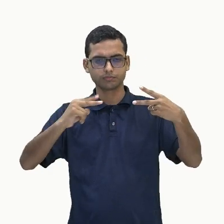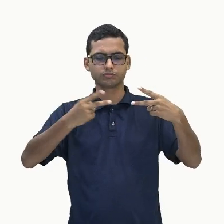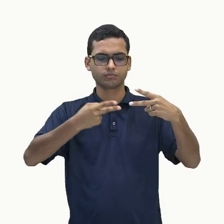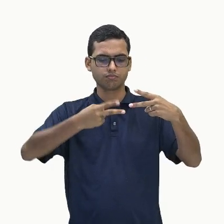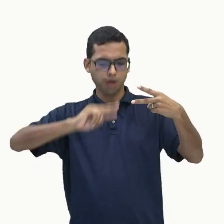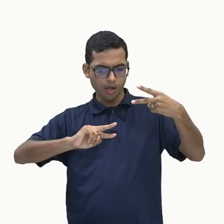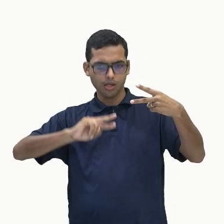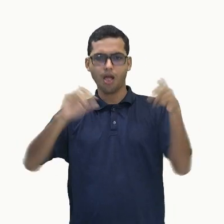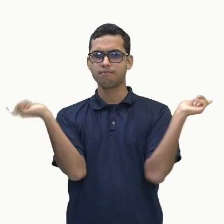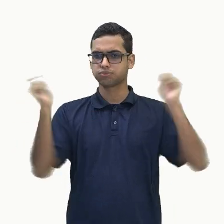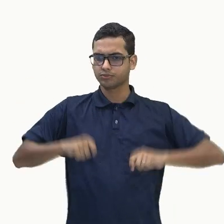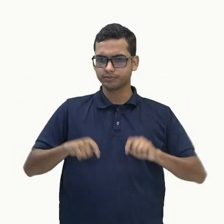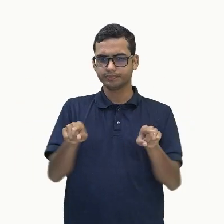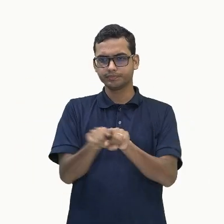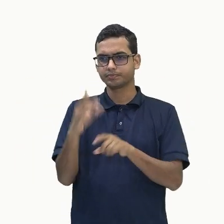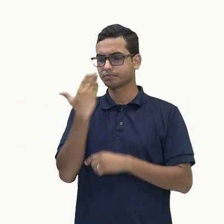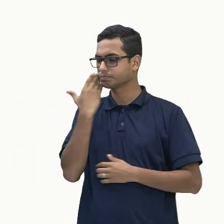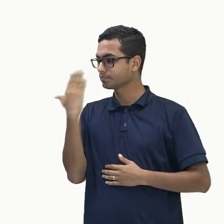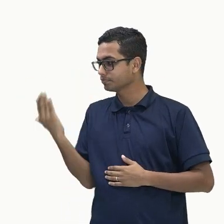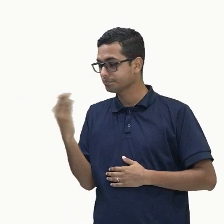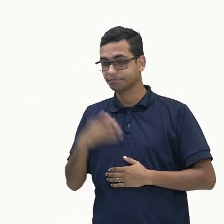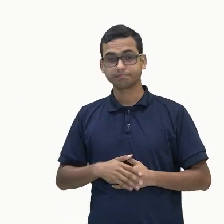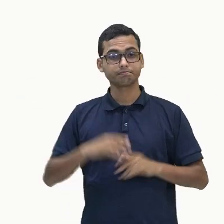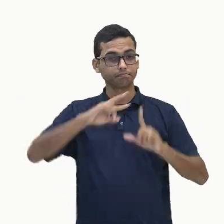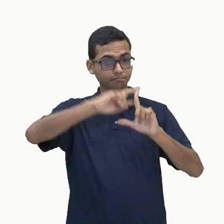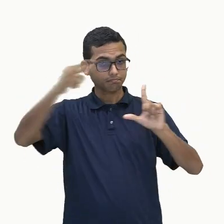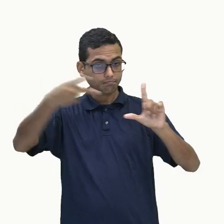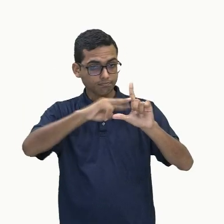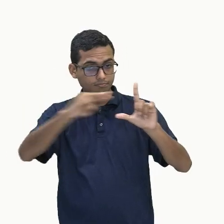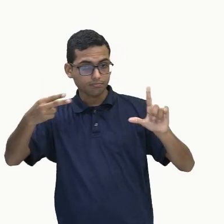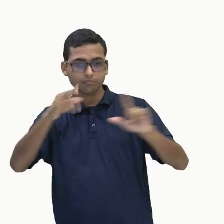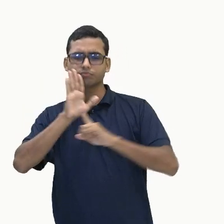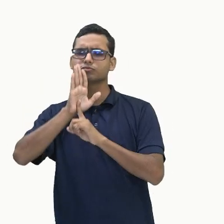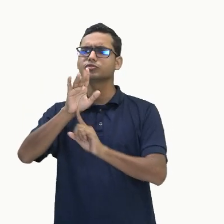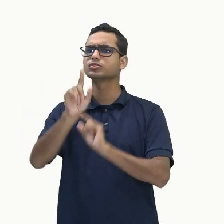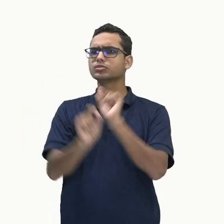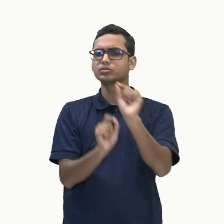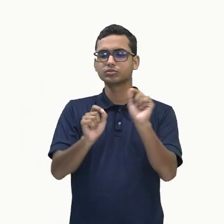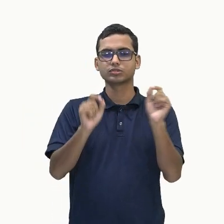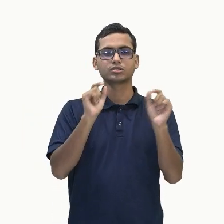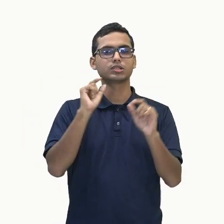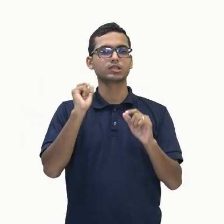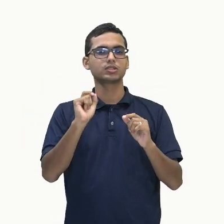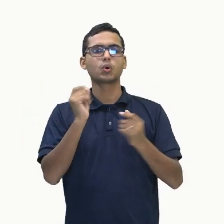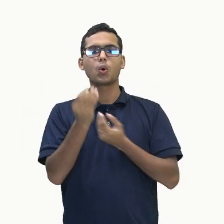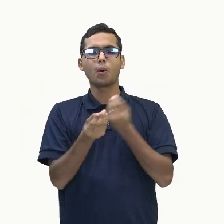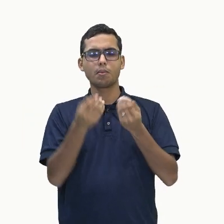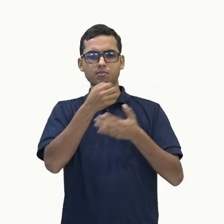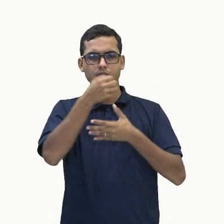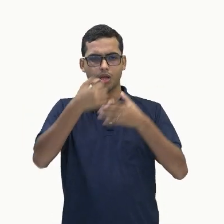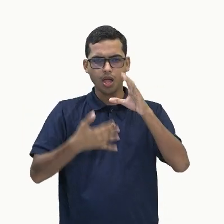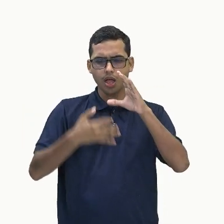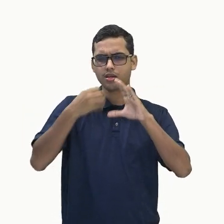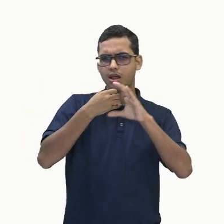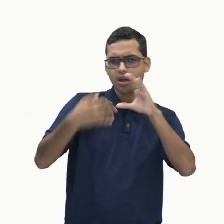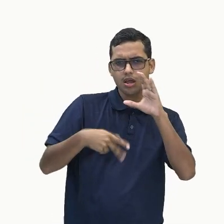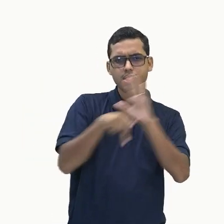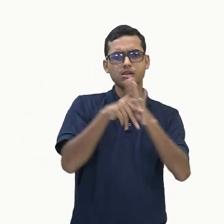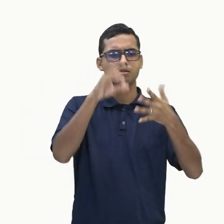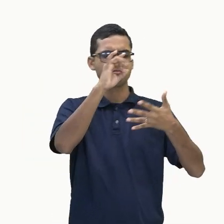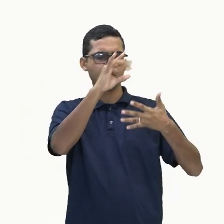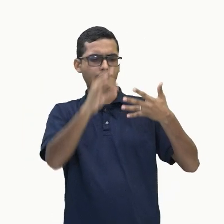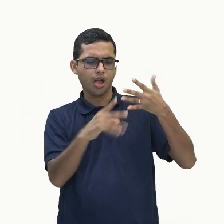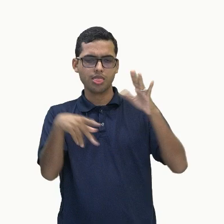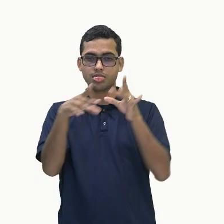Então, a função do heredograma é mostrar quem é quem na família, como as pessoas estão relacionadas entre si e